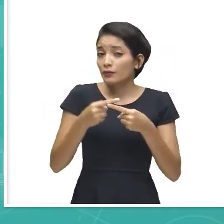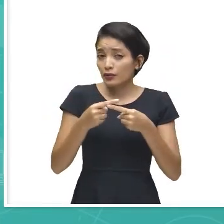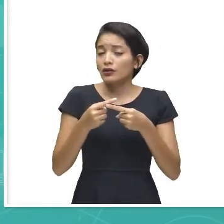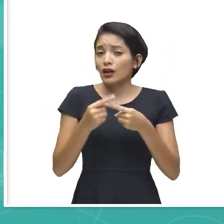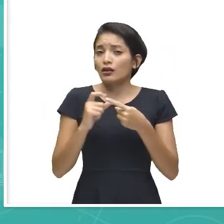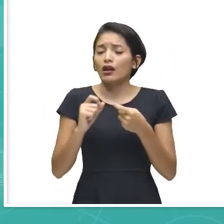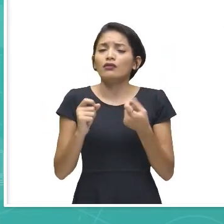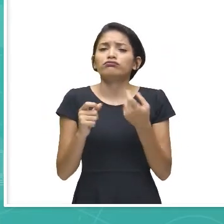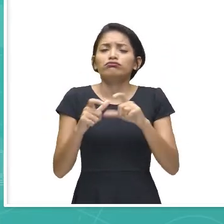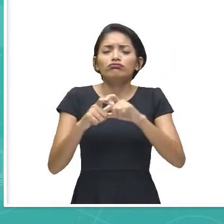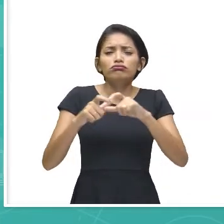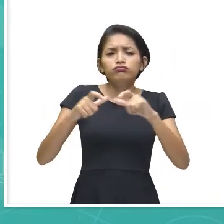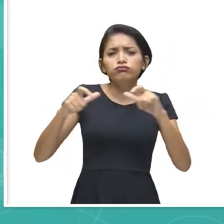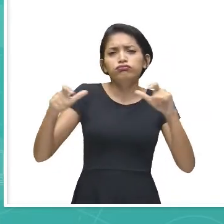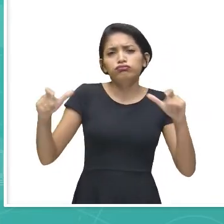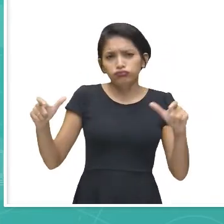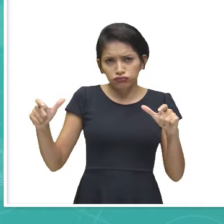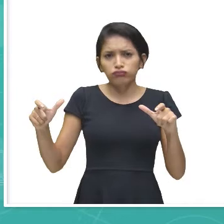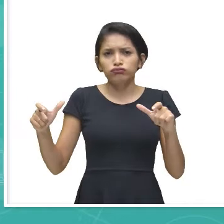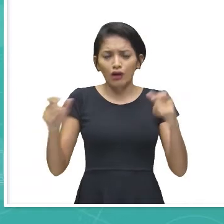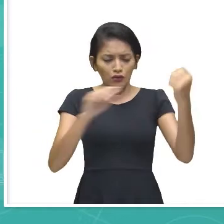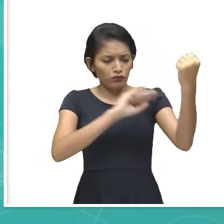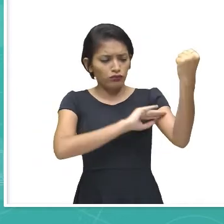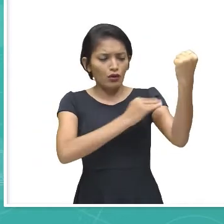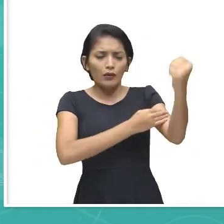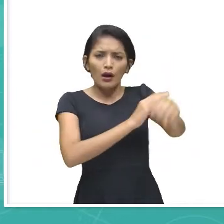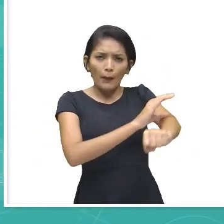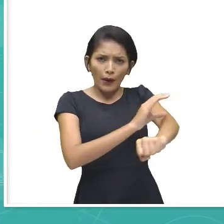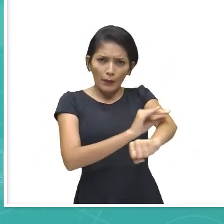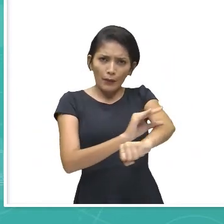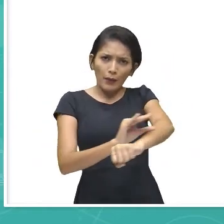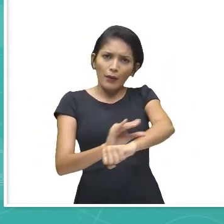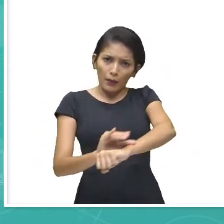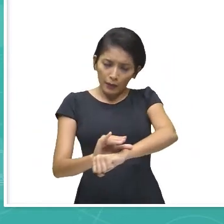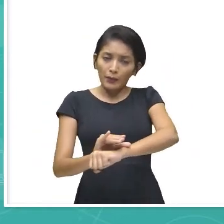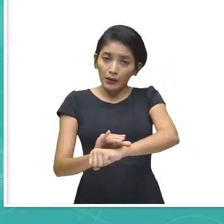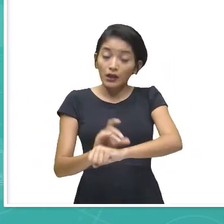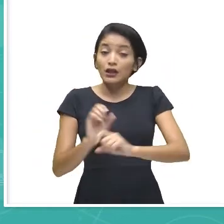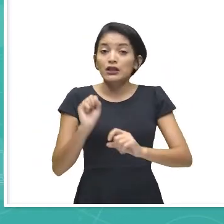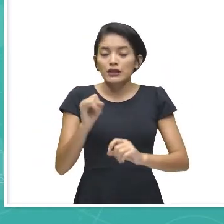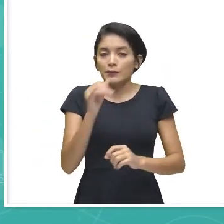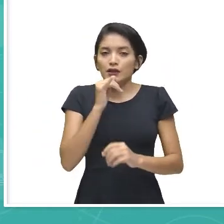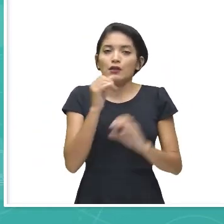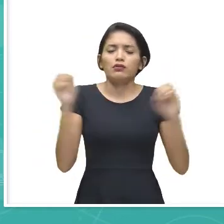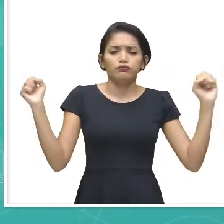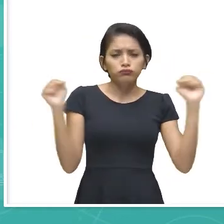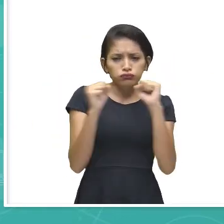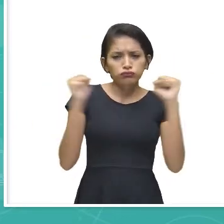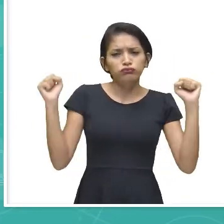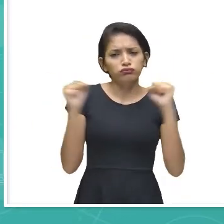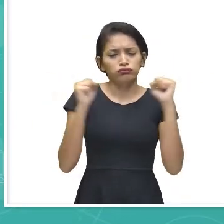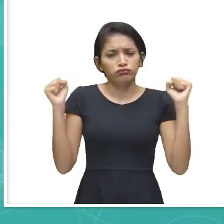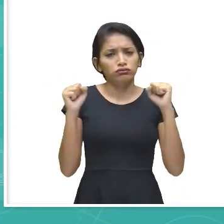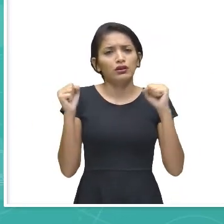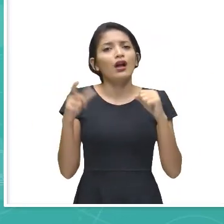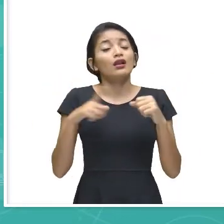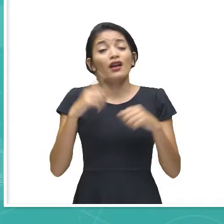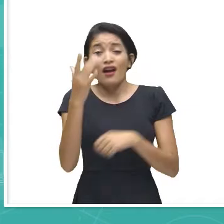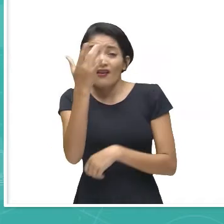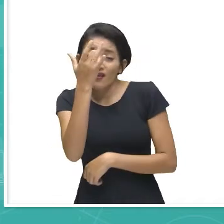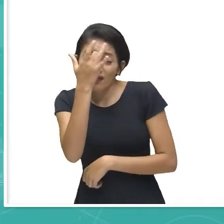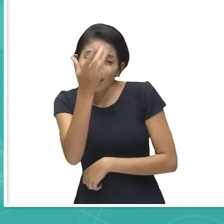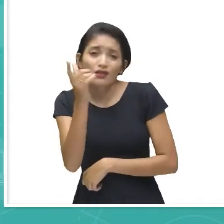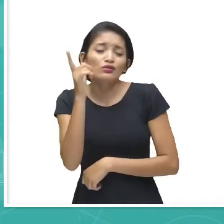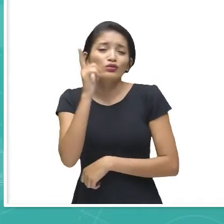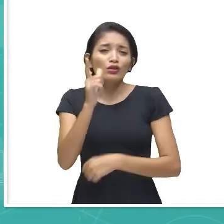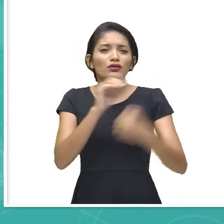uma quantidade maior de musculatura, de músculos. Então, se ele faz exercício físico, ele tem mais facilidade de